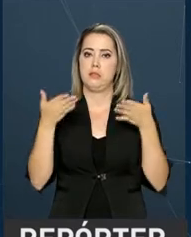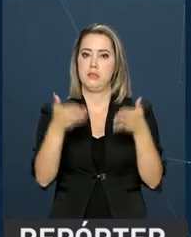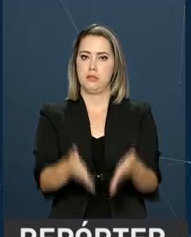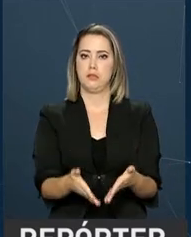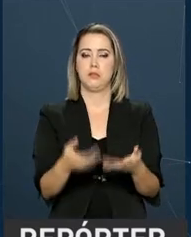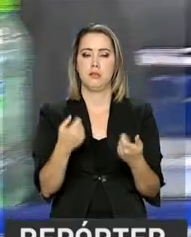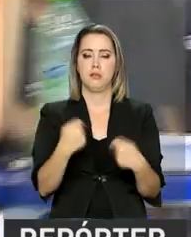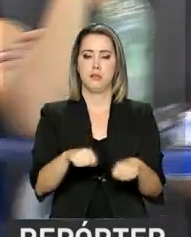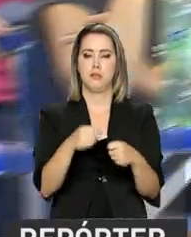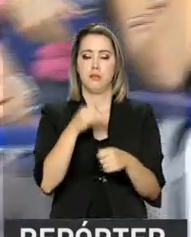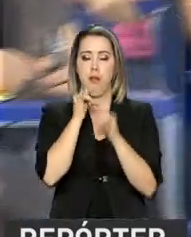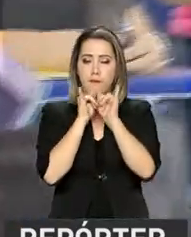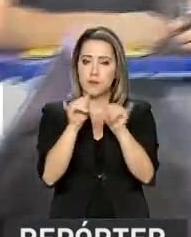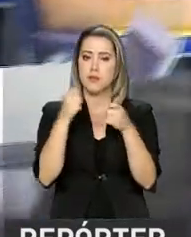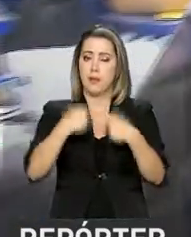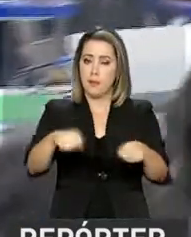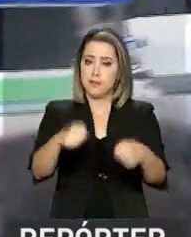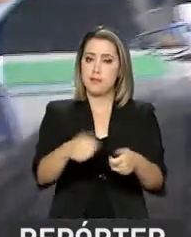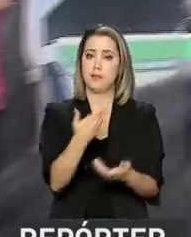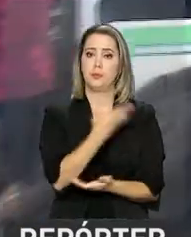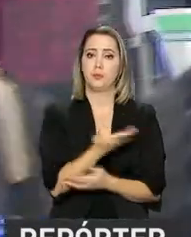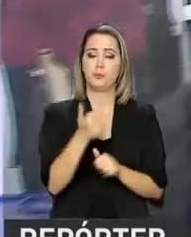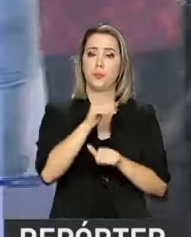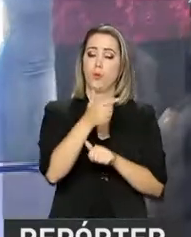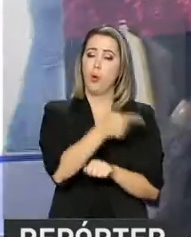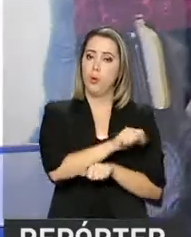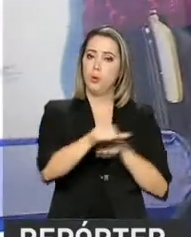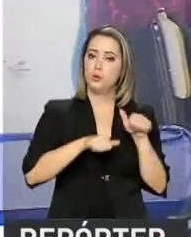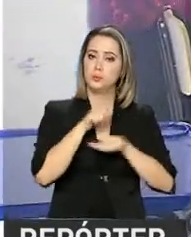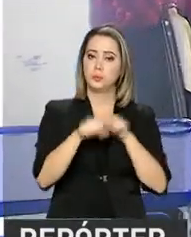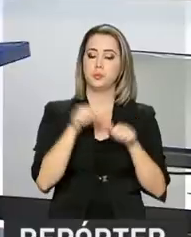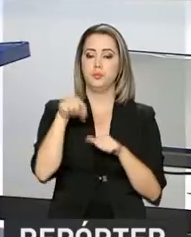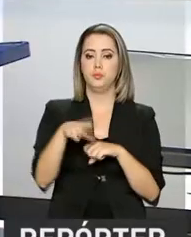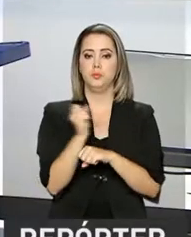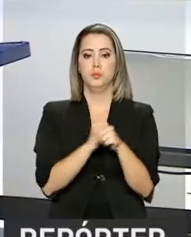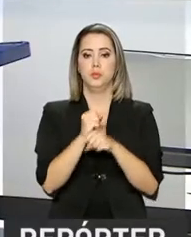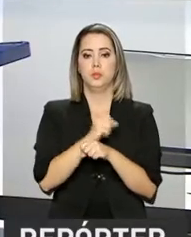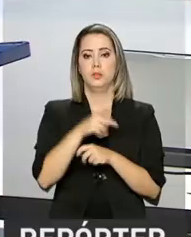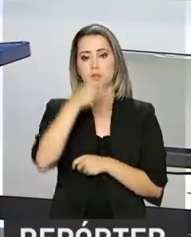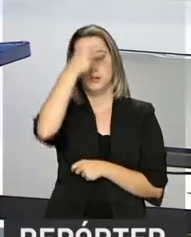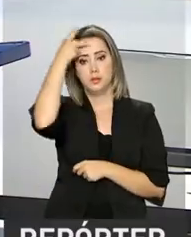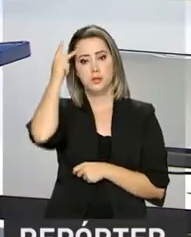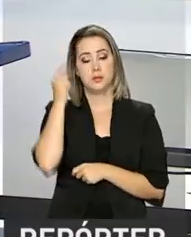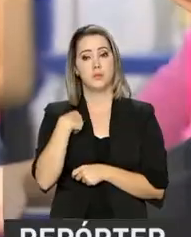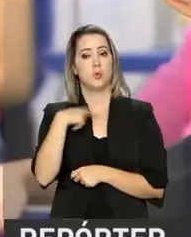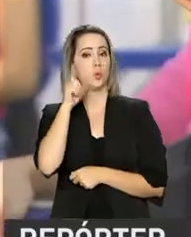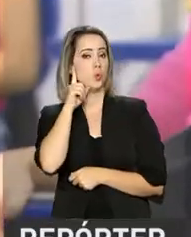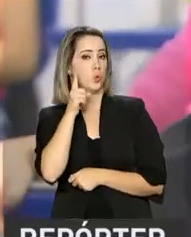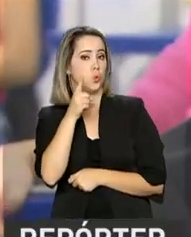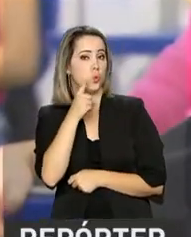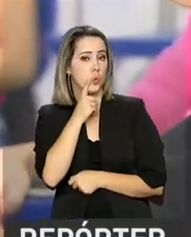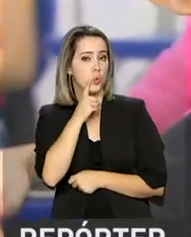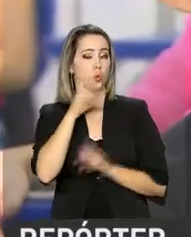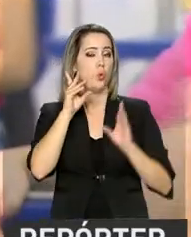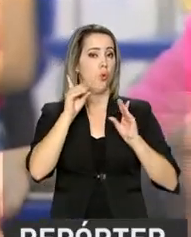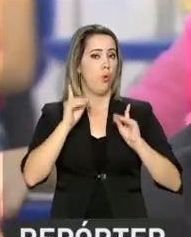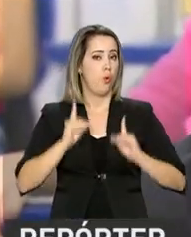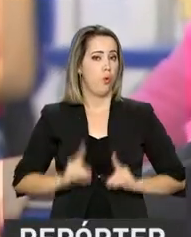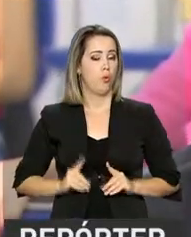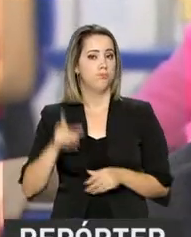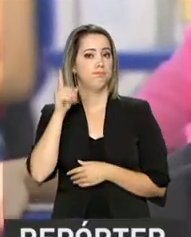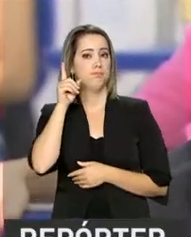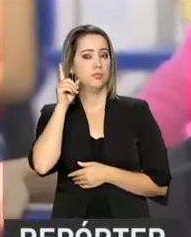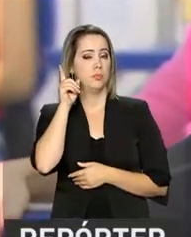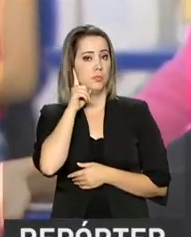a necessidade. Outra alteração é que, a partir desse ano, os candidatos surdos ou com deficiência